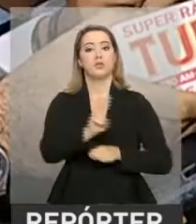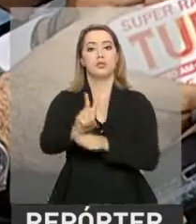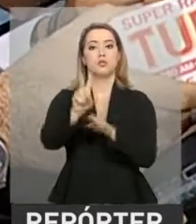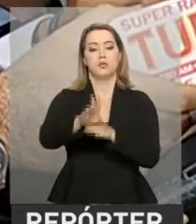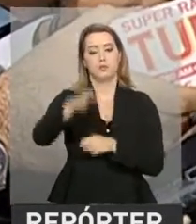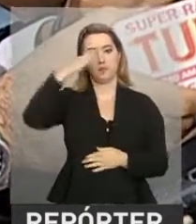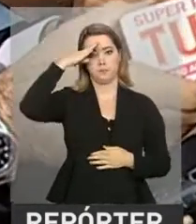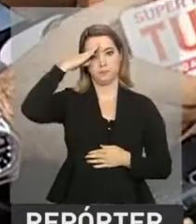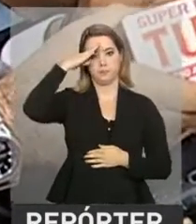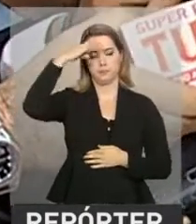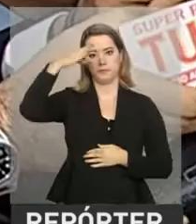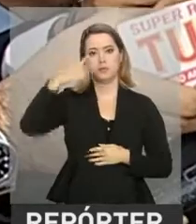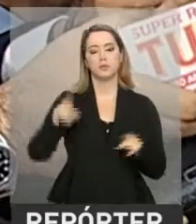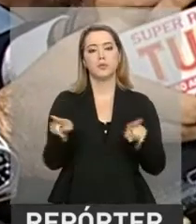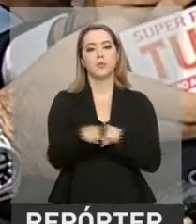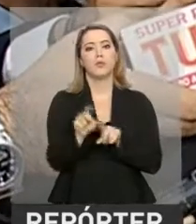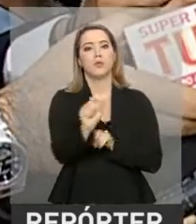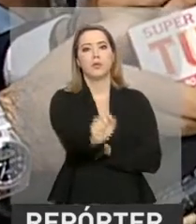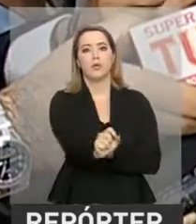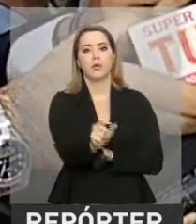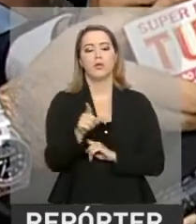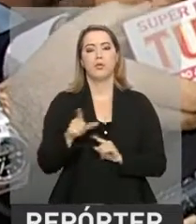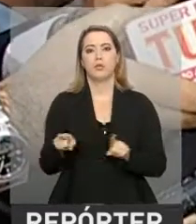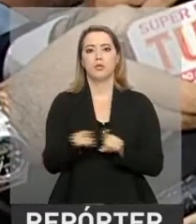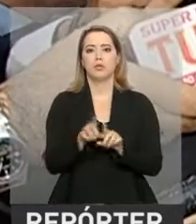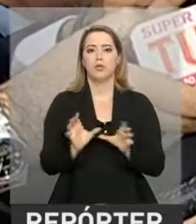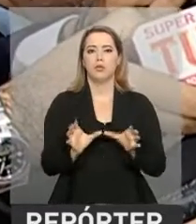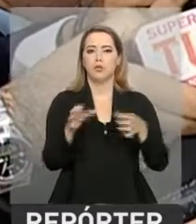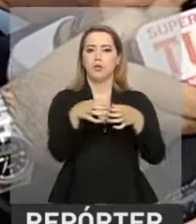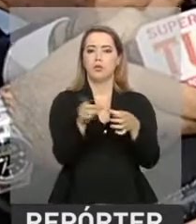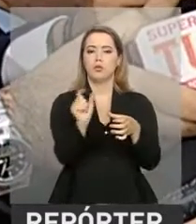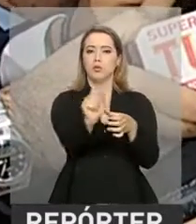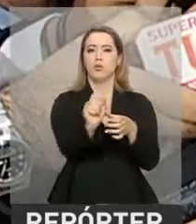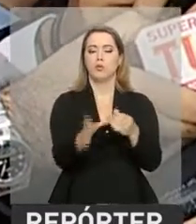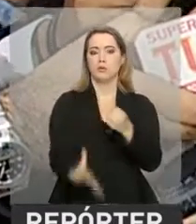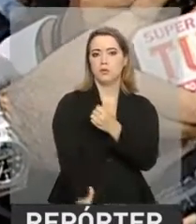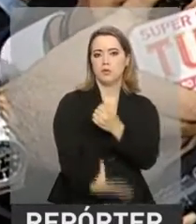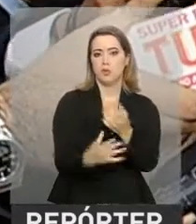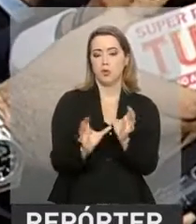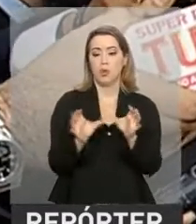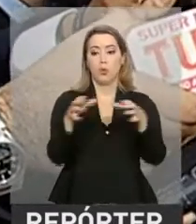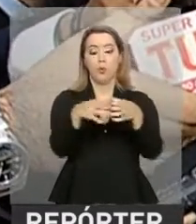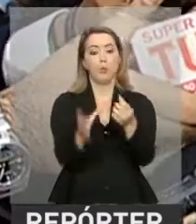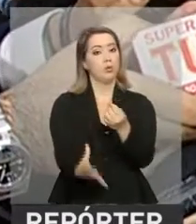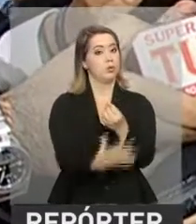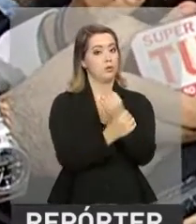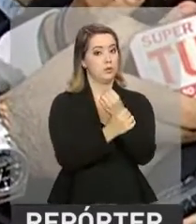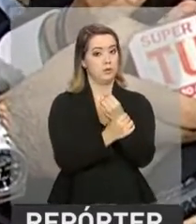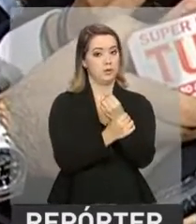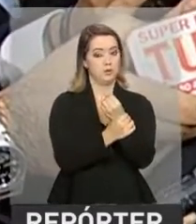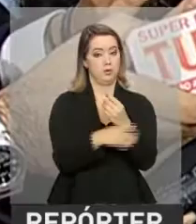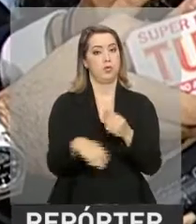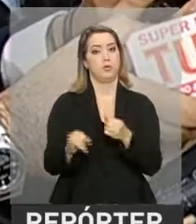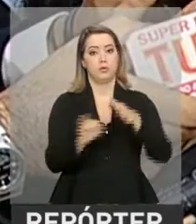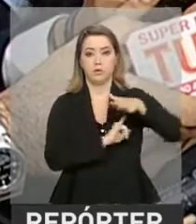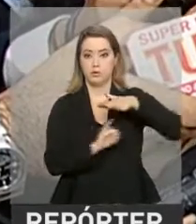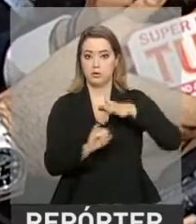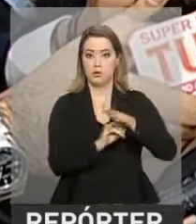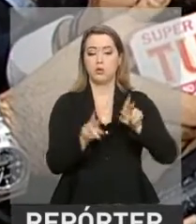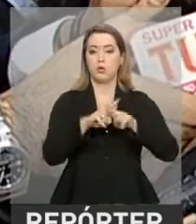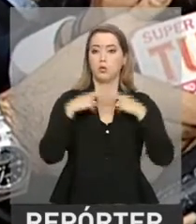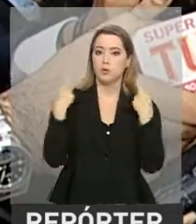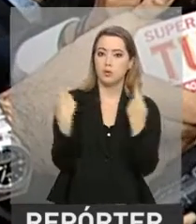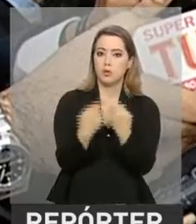e também com o gsi gabinete de segurança institucional ficou também definido em reuniões como